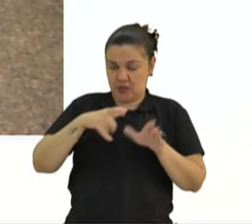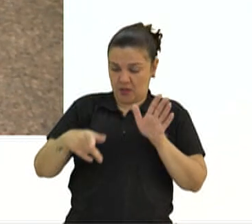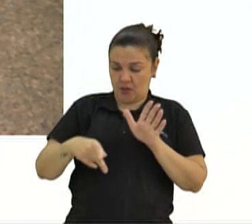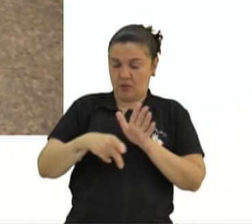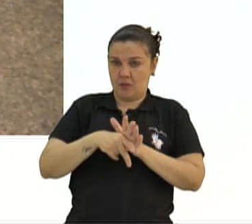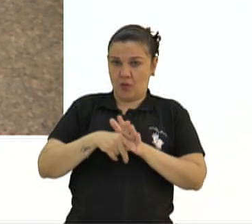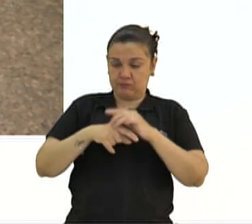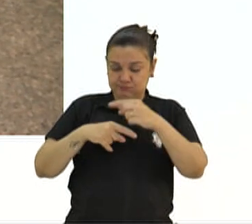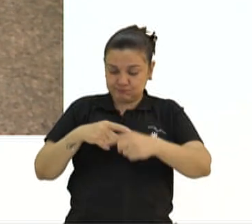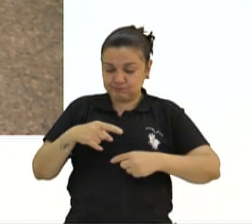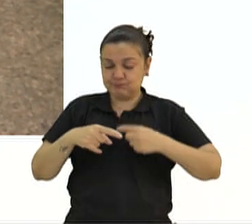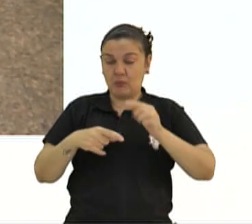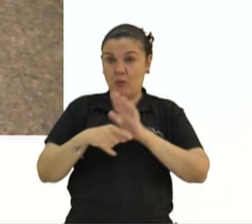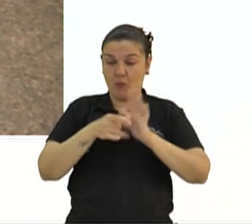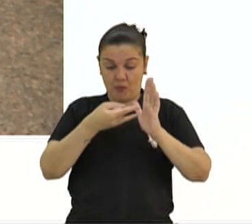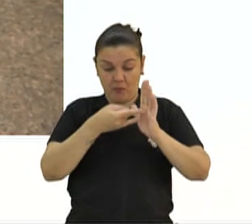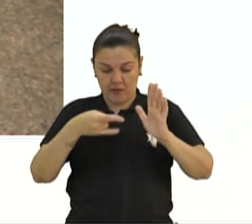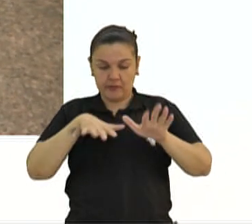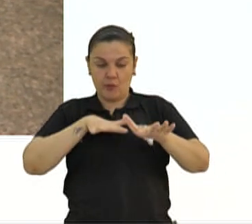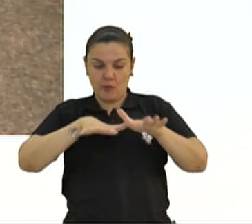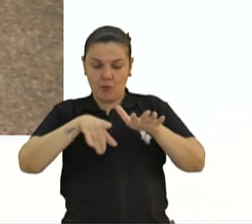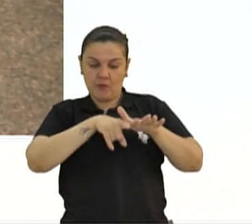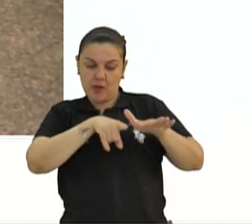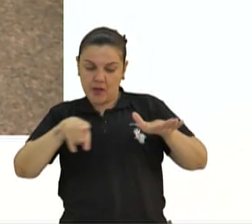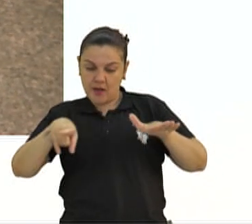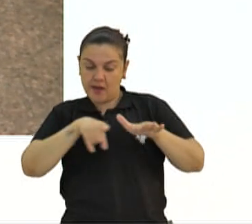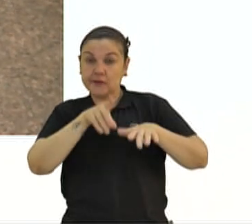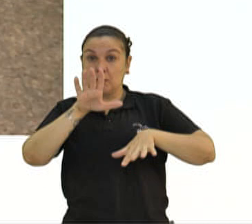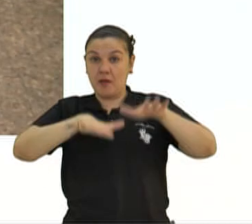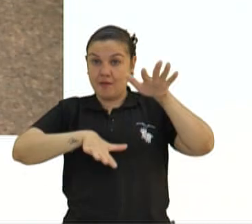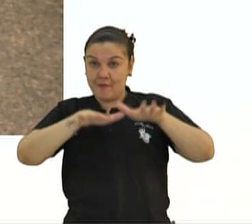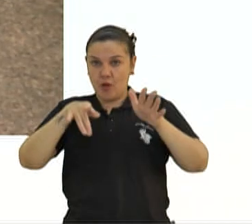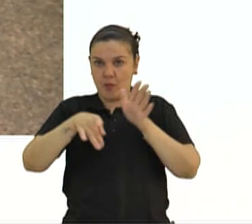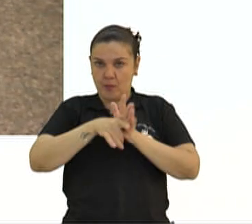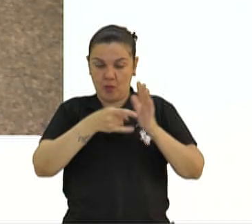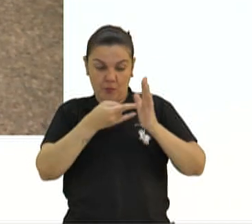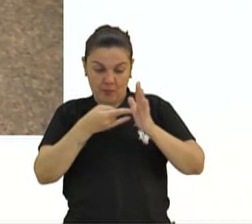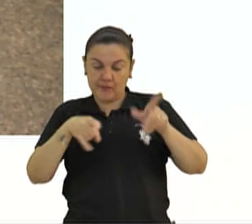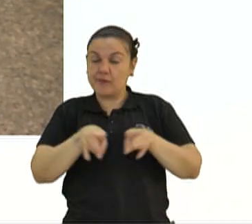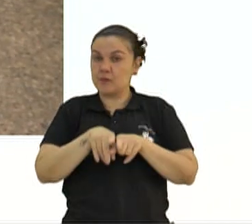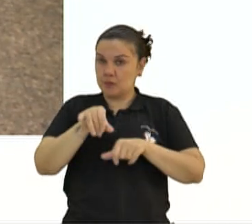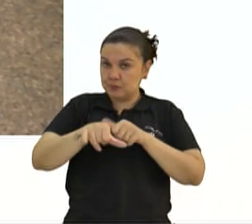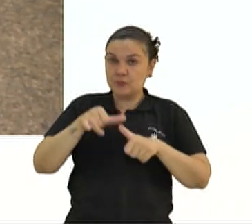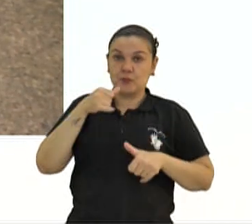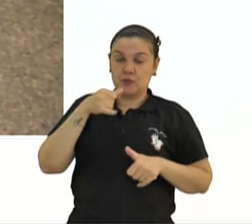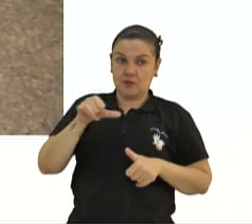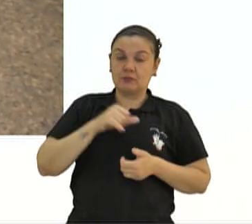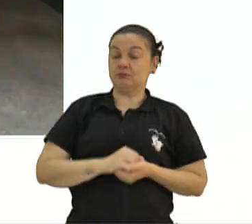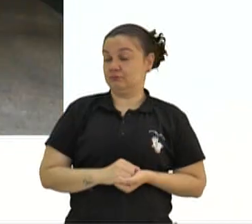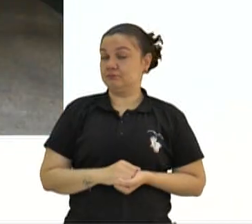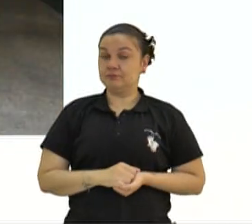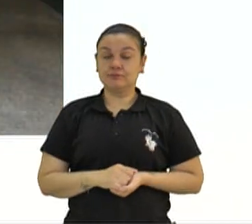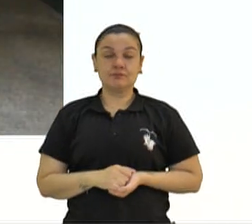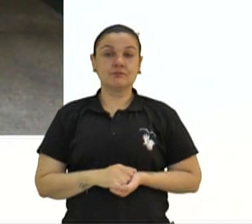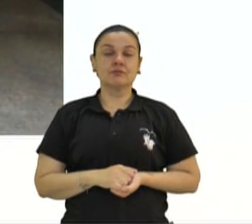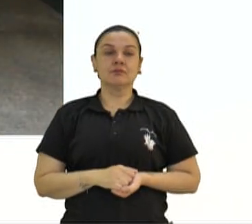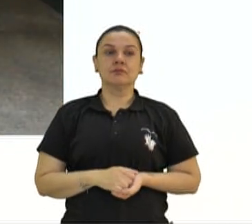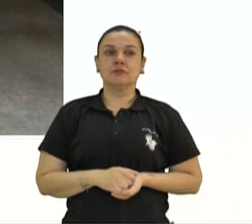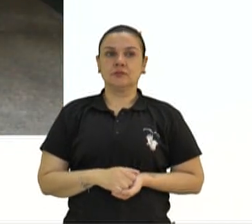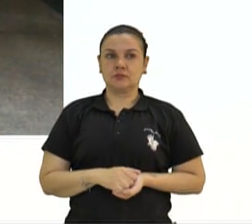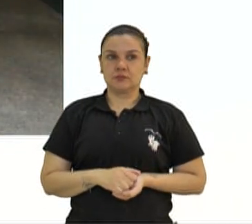neste bastão, quando o senhor movimenta, o senhor está fazendo variar o fluxo magnético, é isso? Exatamente, professor. Ok. E outra,